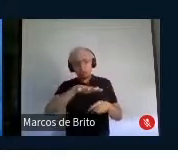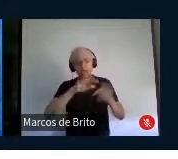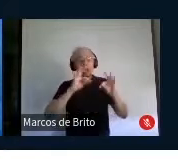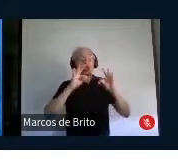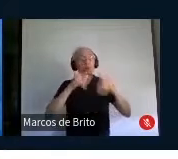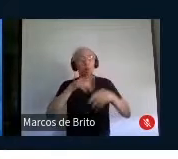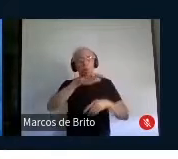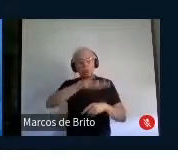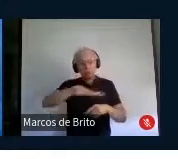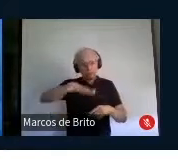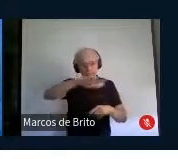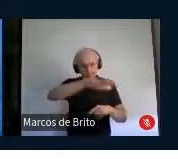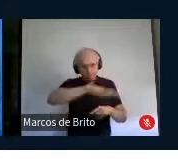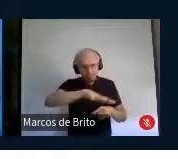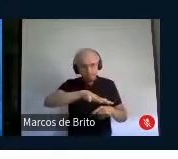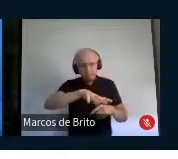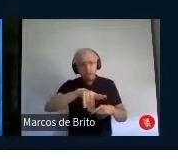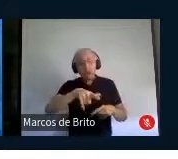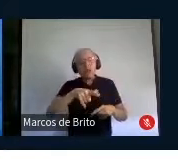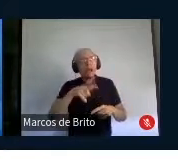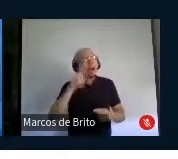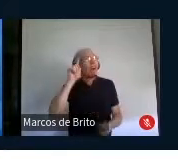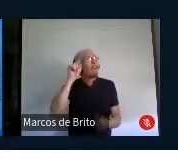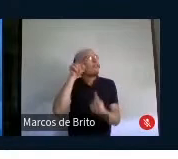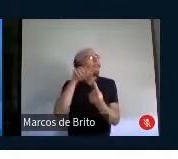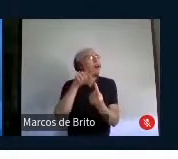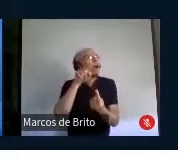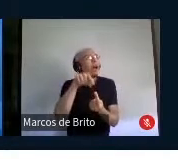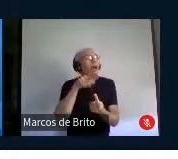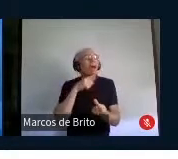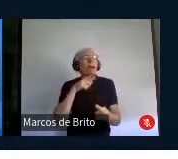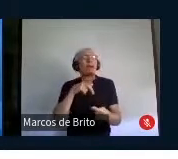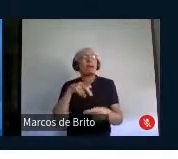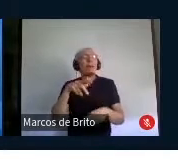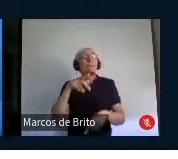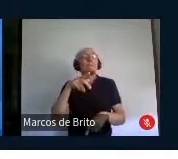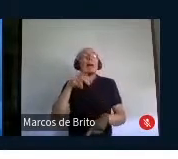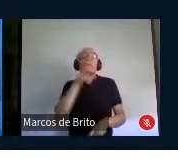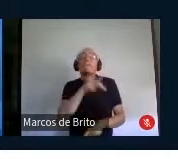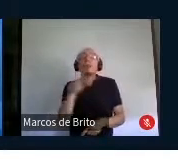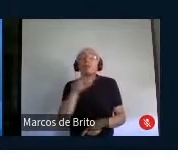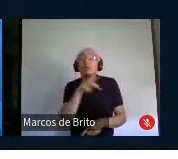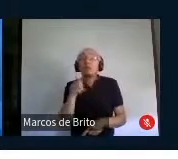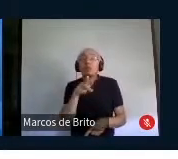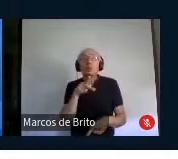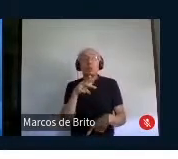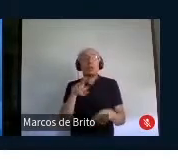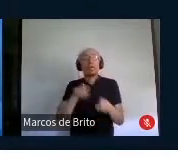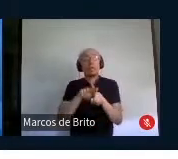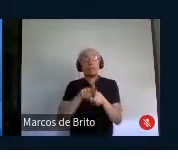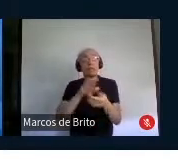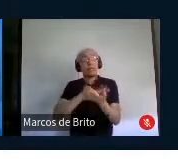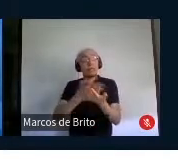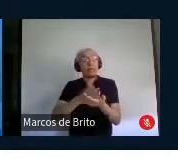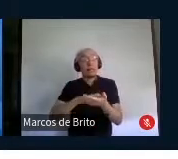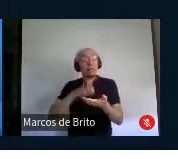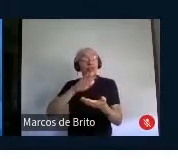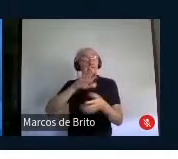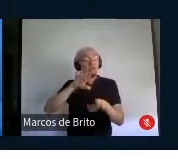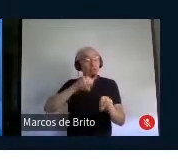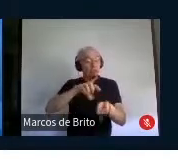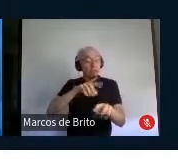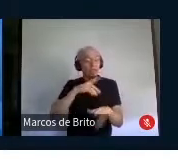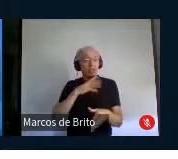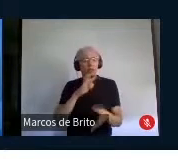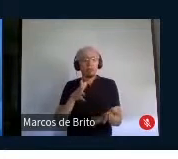visam formar professores e profissionais intérpretes educacionais. Então, a gente vê aqui, ó,